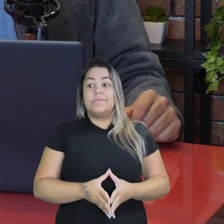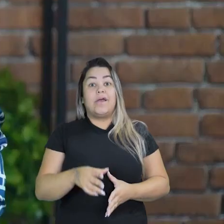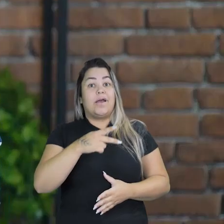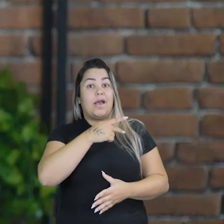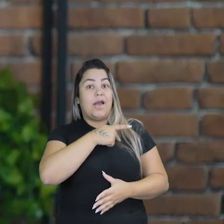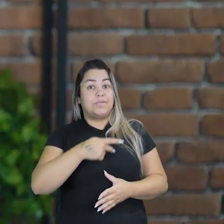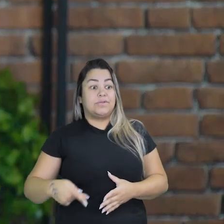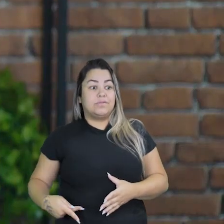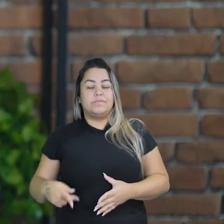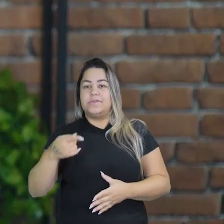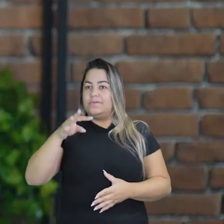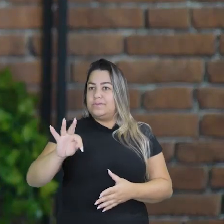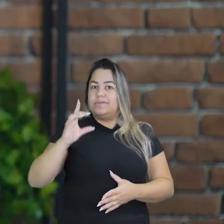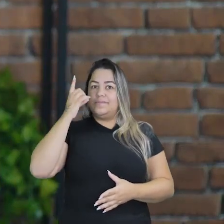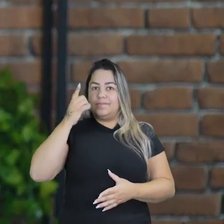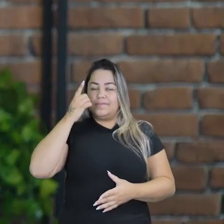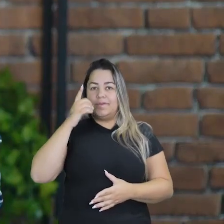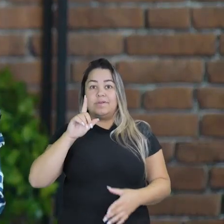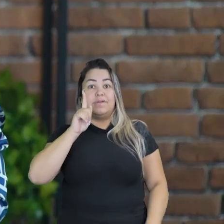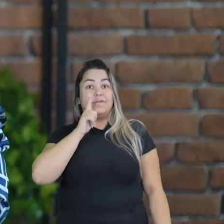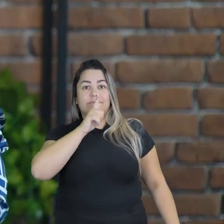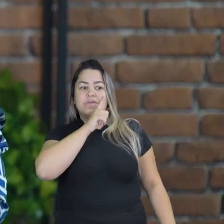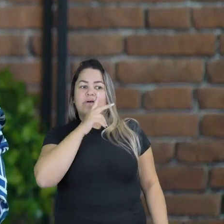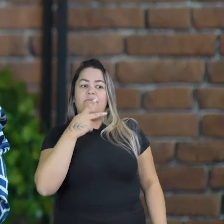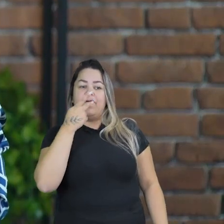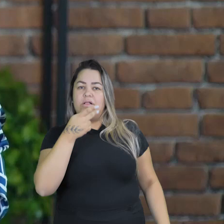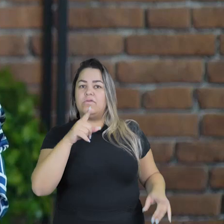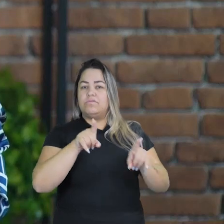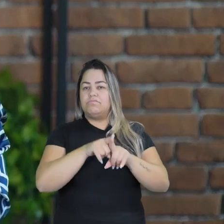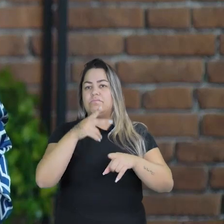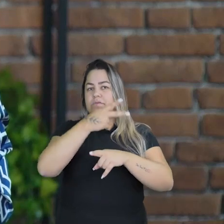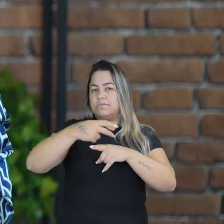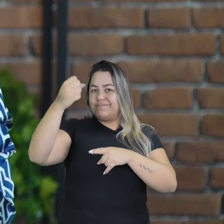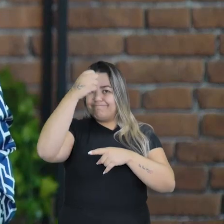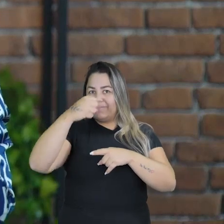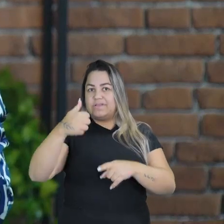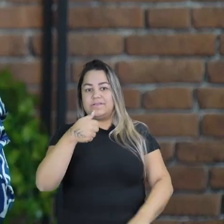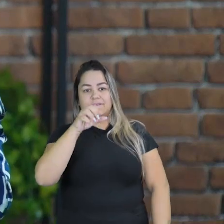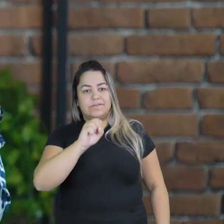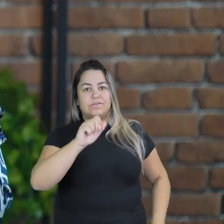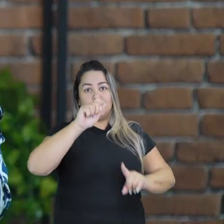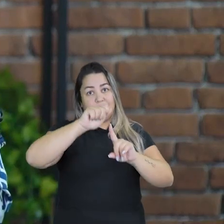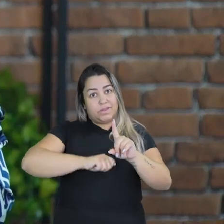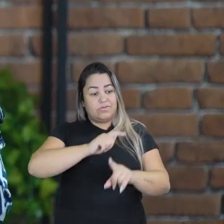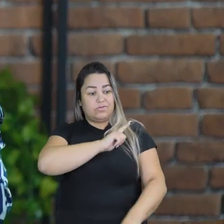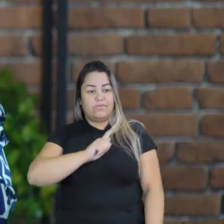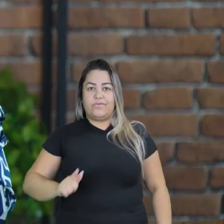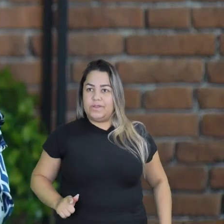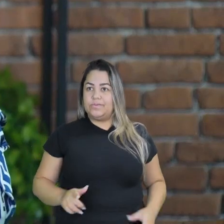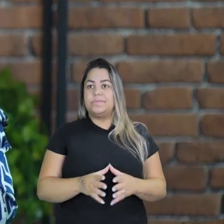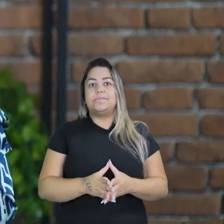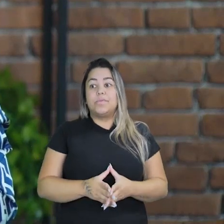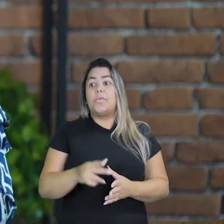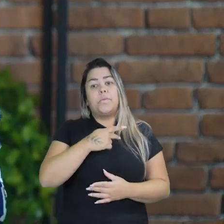gente. A presidente do PT e deputada federal, Gleisi Hoffmann, falou sobre as conquistas nestes 18 meses